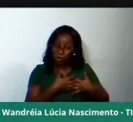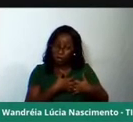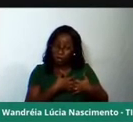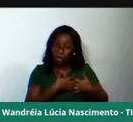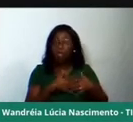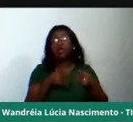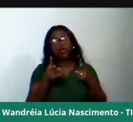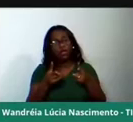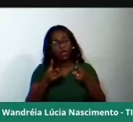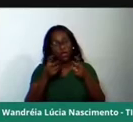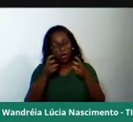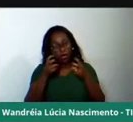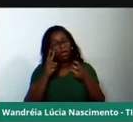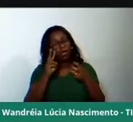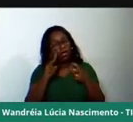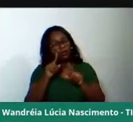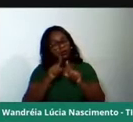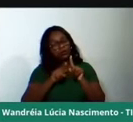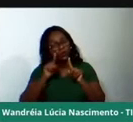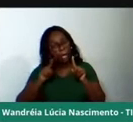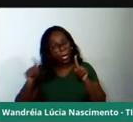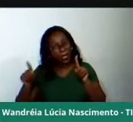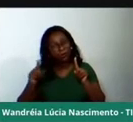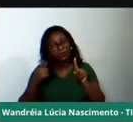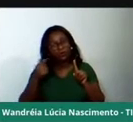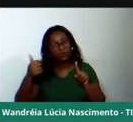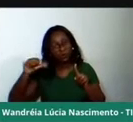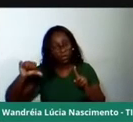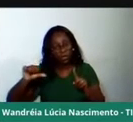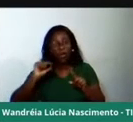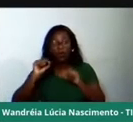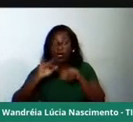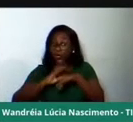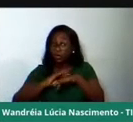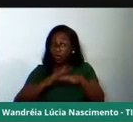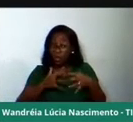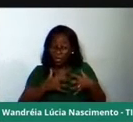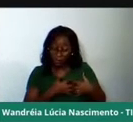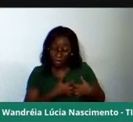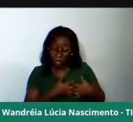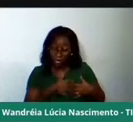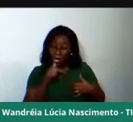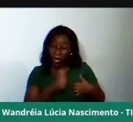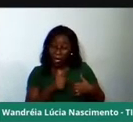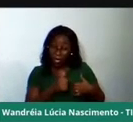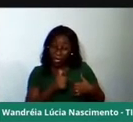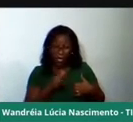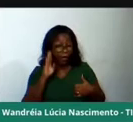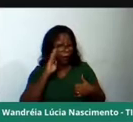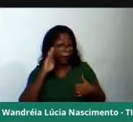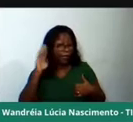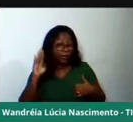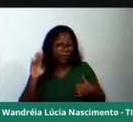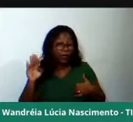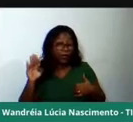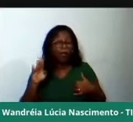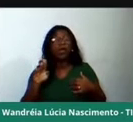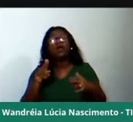do DataSUS de 2019 que as doenças cardiovasculares são as principais causas de mortalidade.